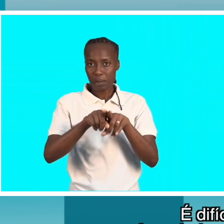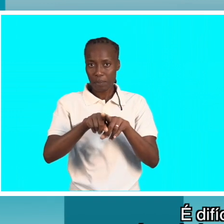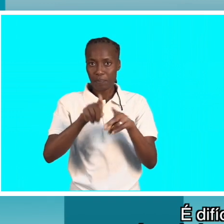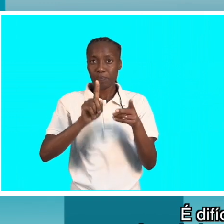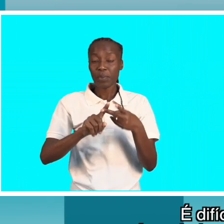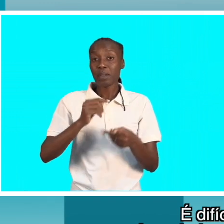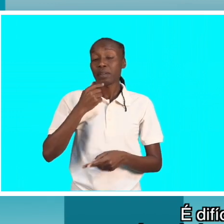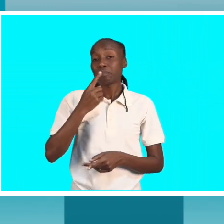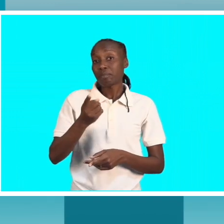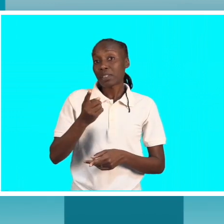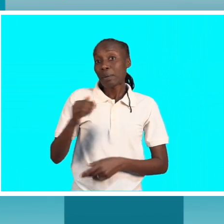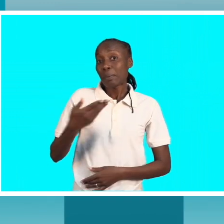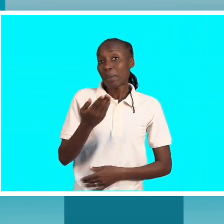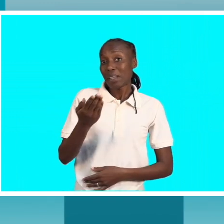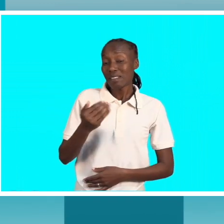Crise estamos a falar também.